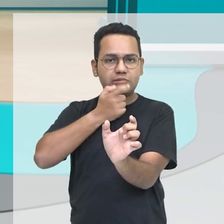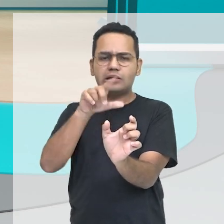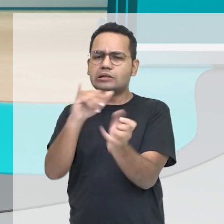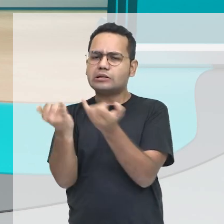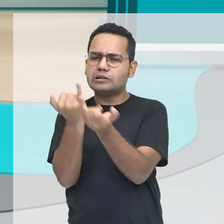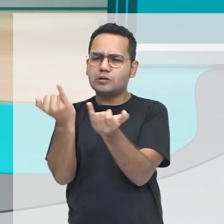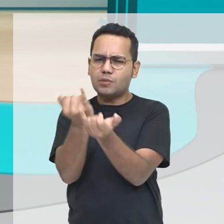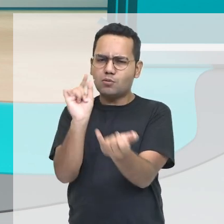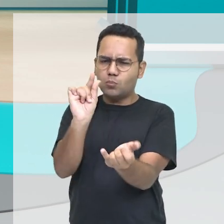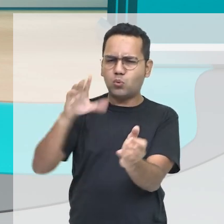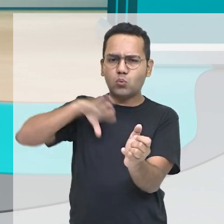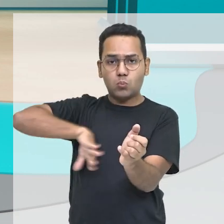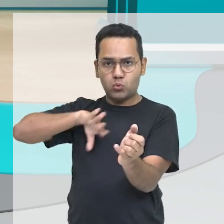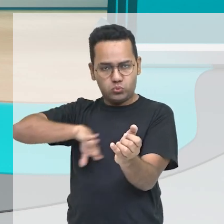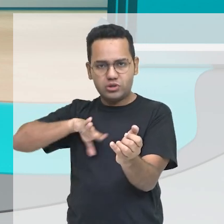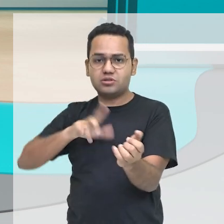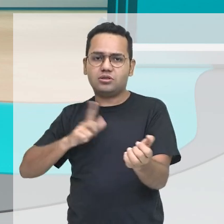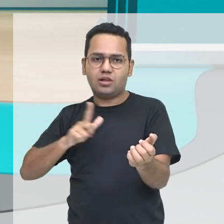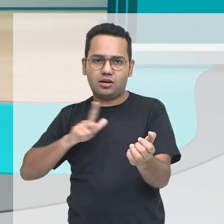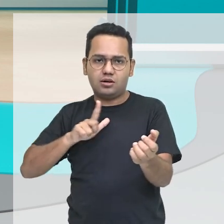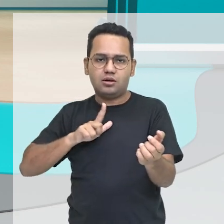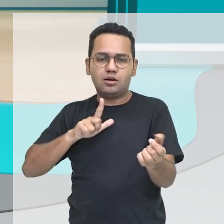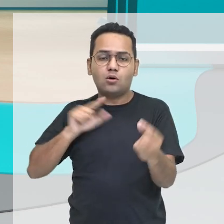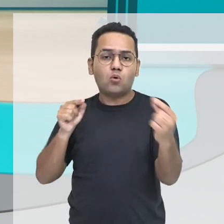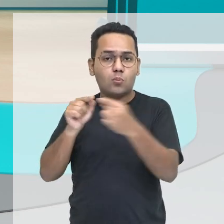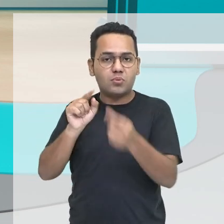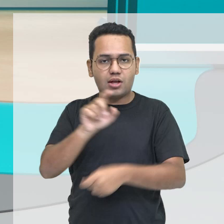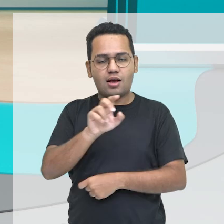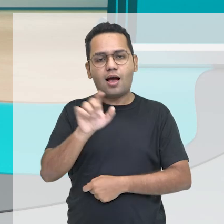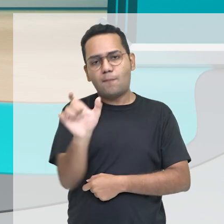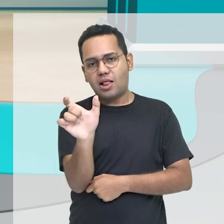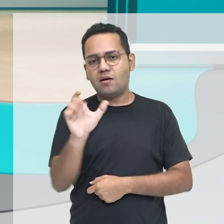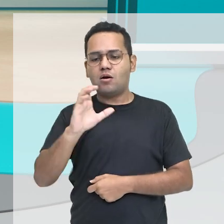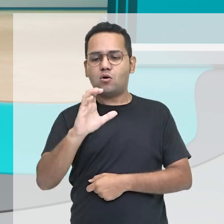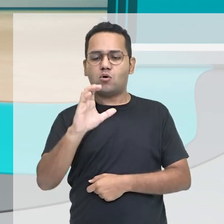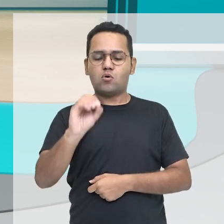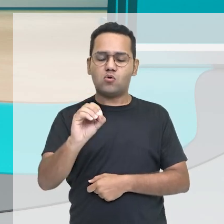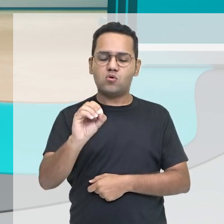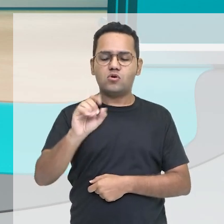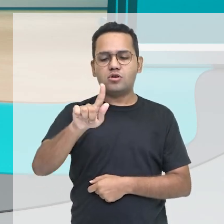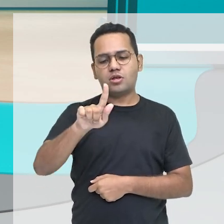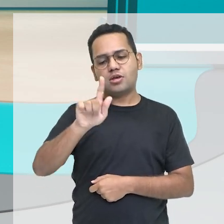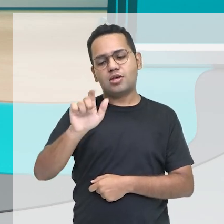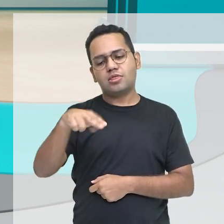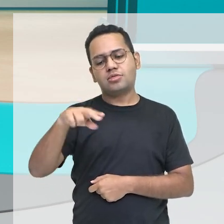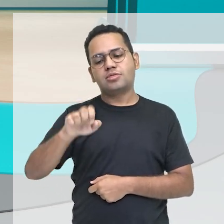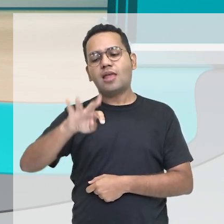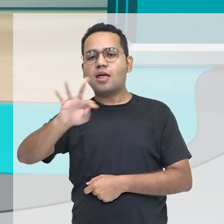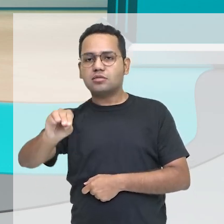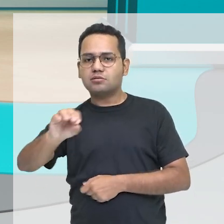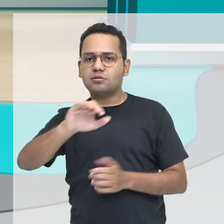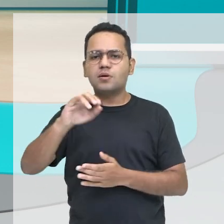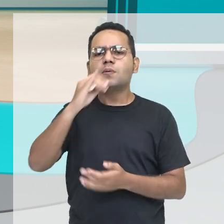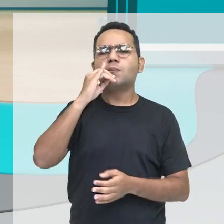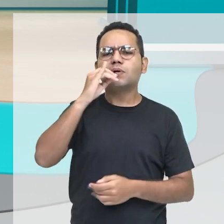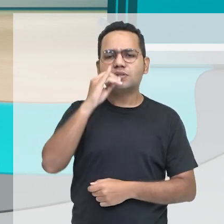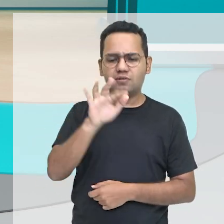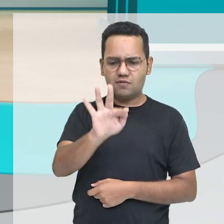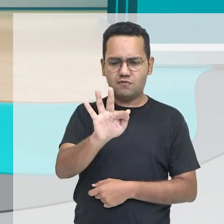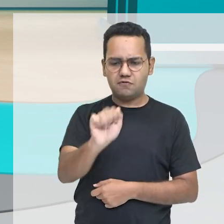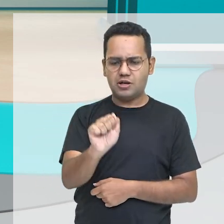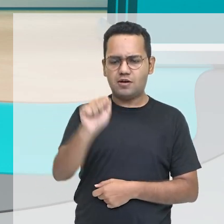com palavras na língua portuguesa. Eu vou dar um exemplo que é family. Family parece